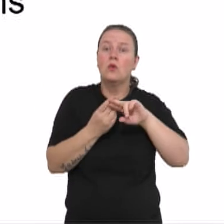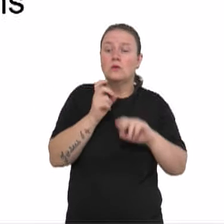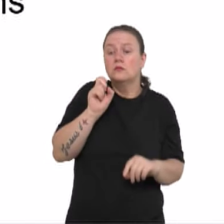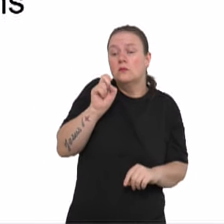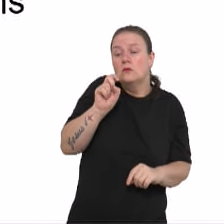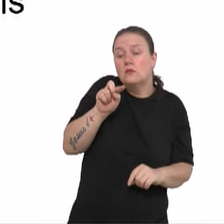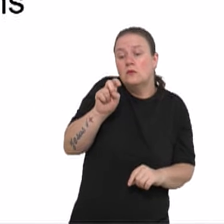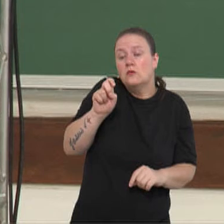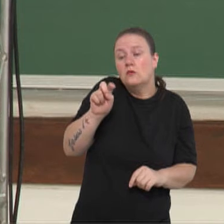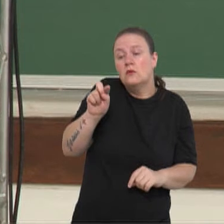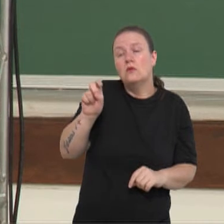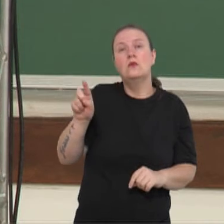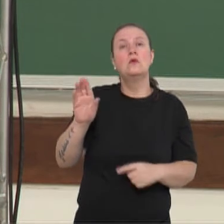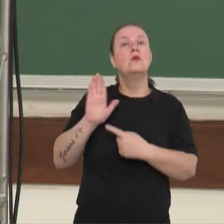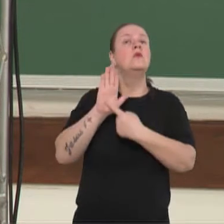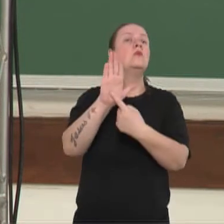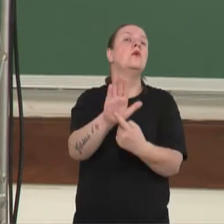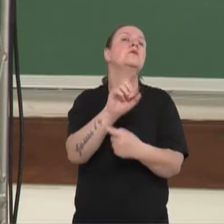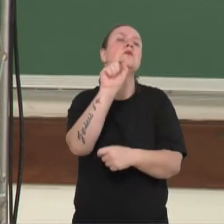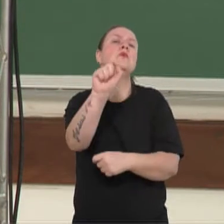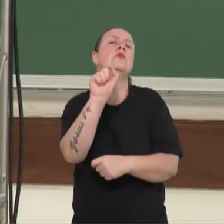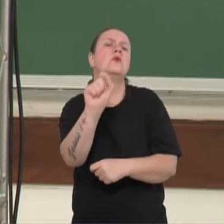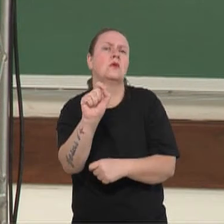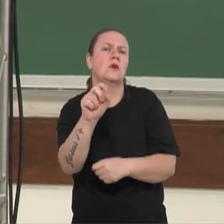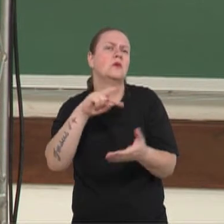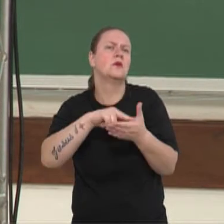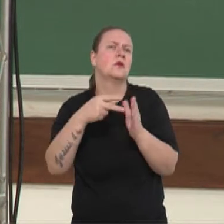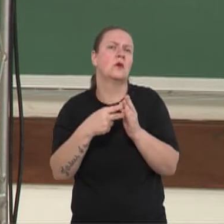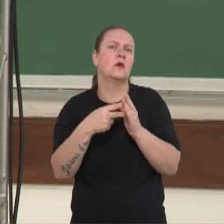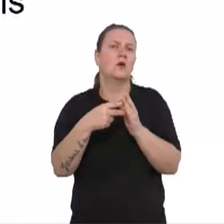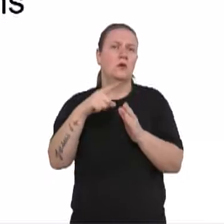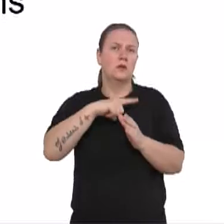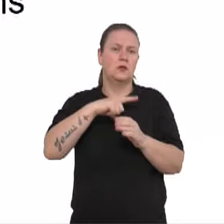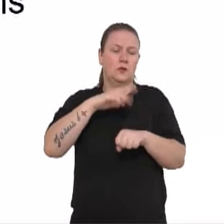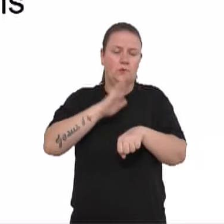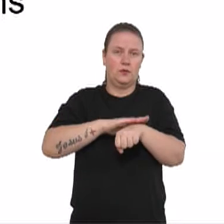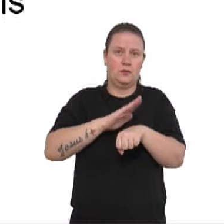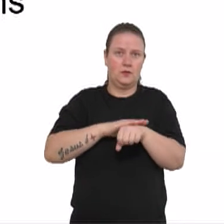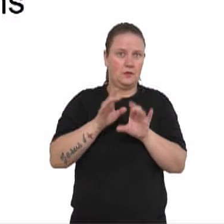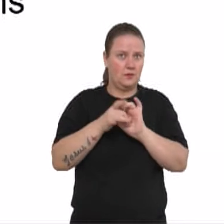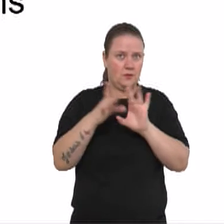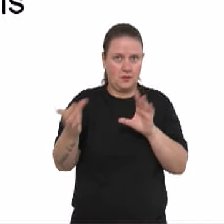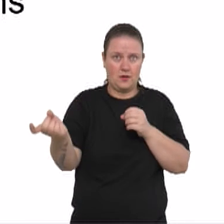indicam. Você terá um minuto para responder.